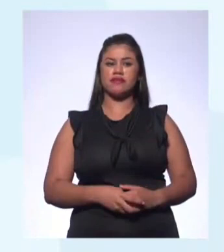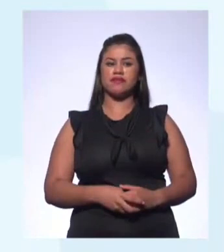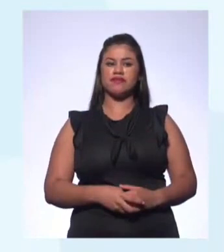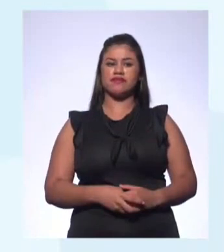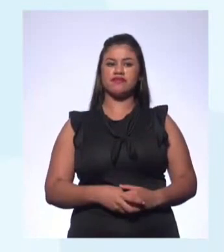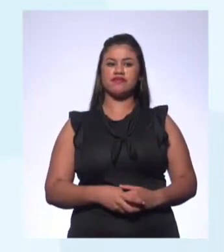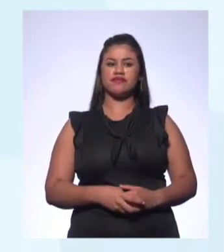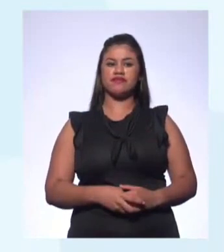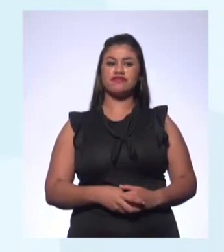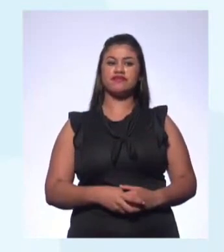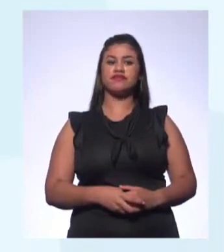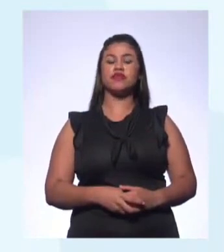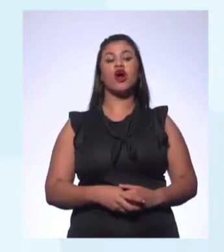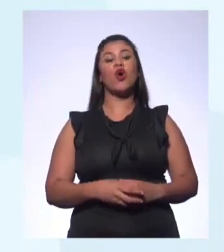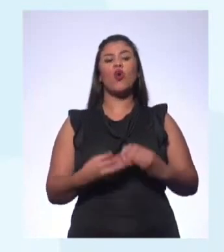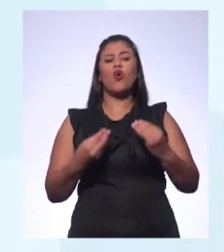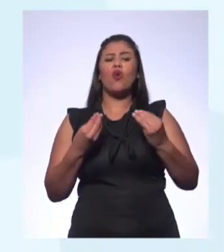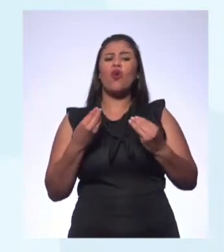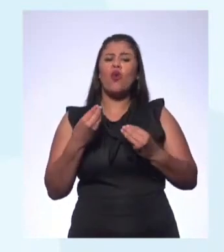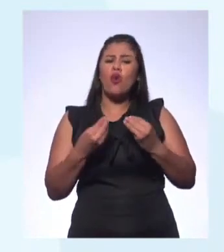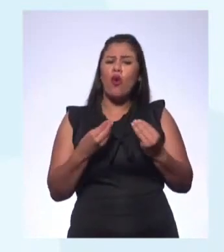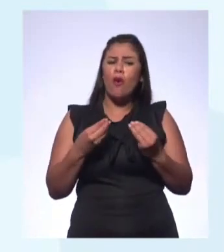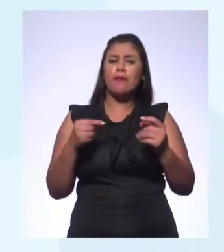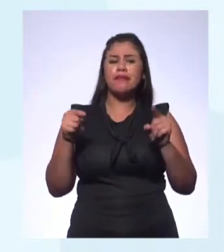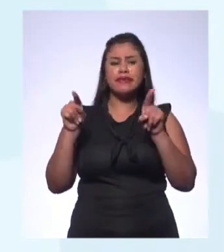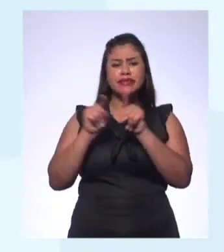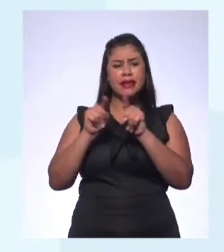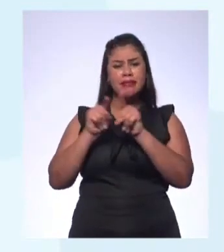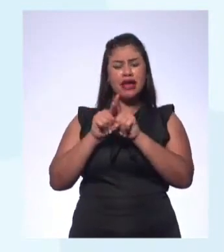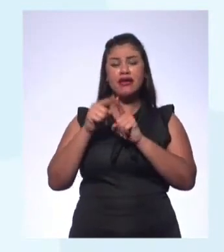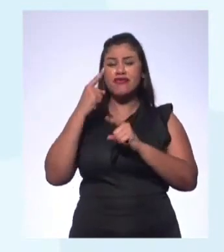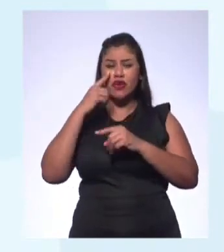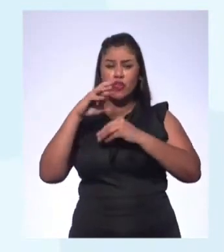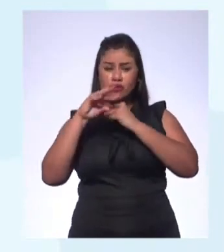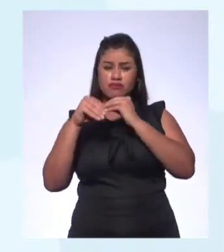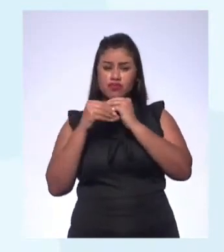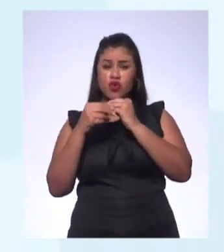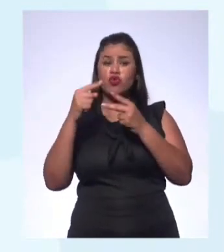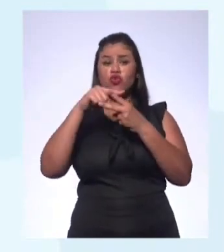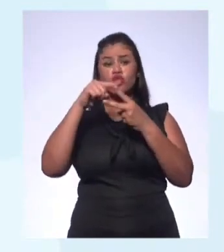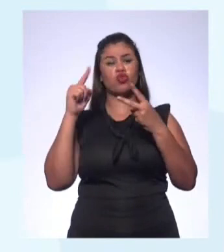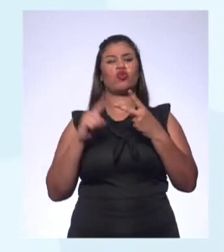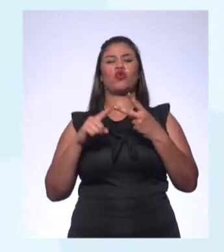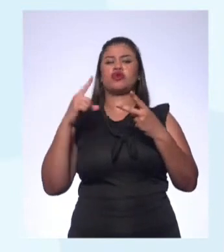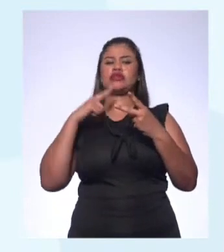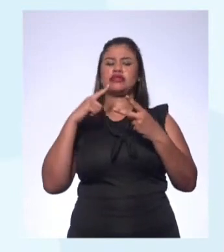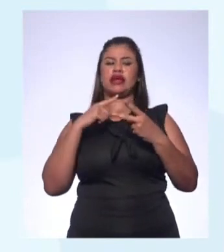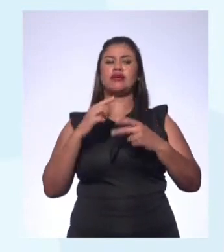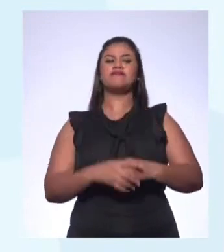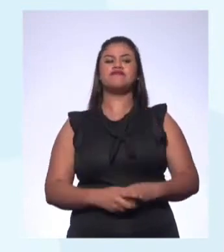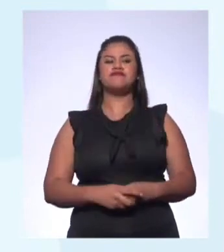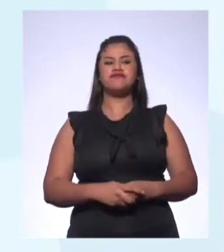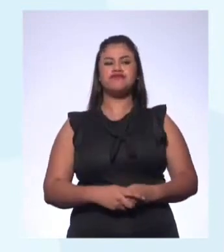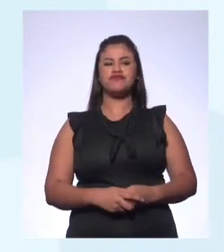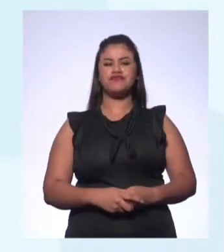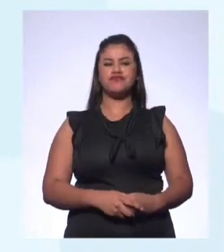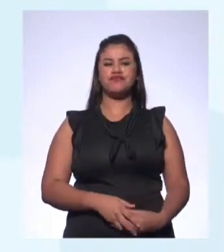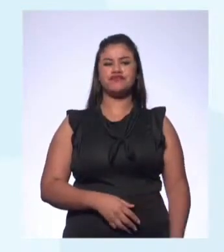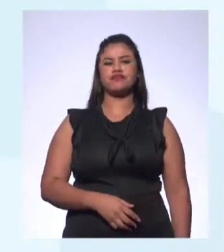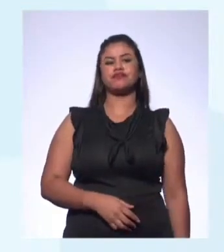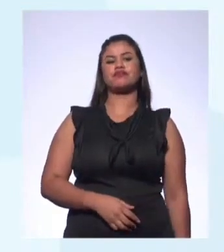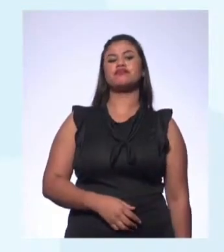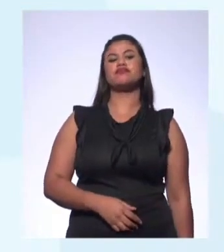entender, como também. Então, ele está acrescentando duas ações aí, dois fatos, né? Então, revela isso, que são